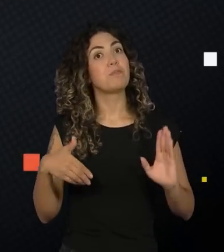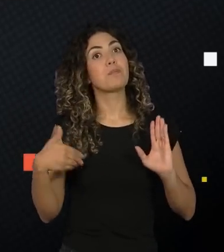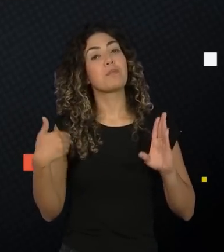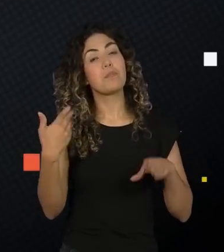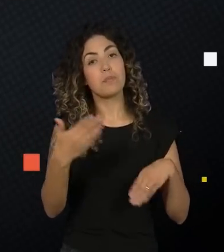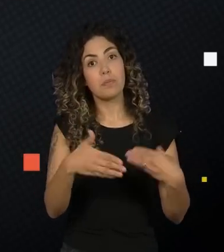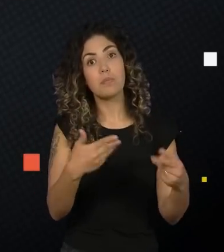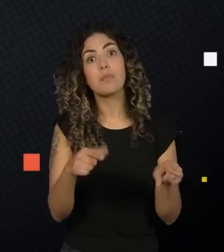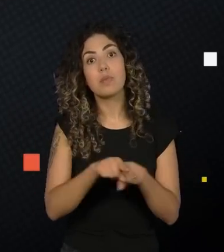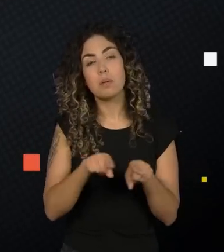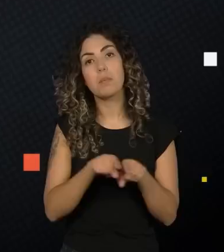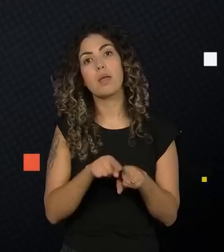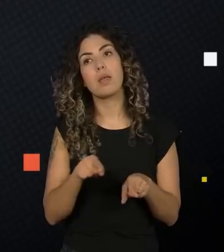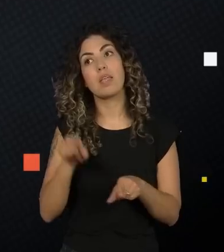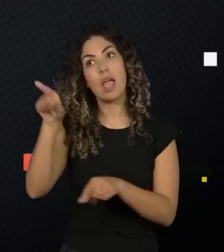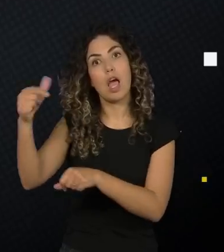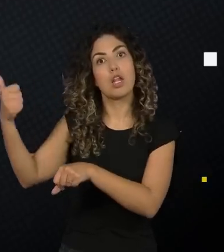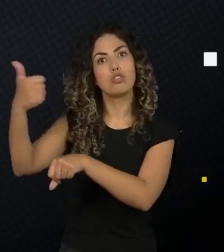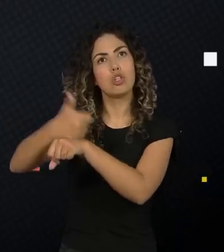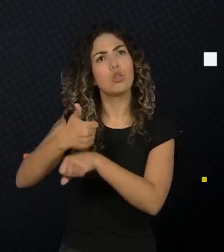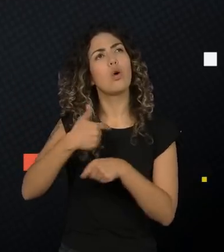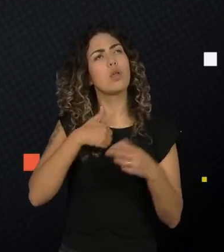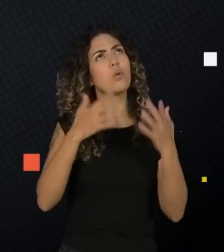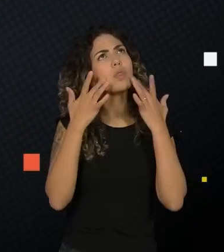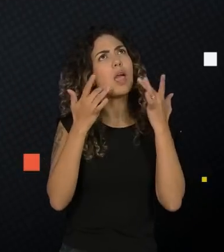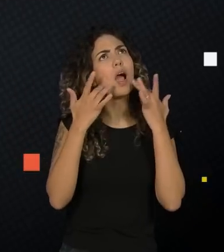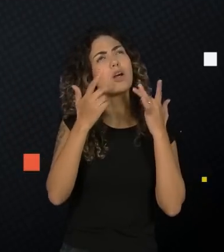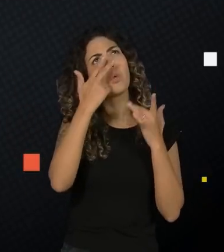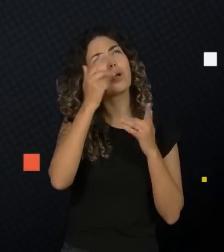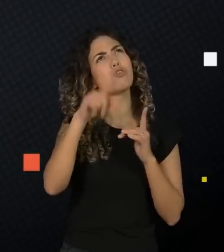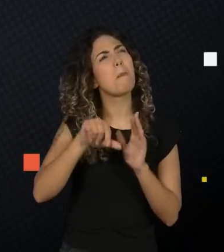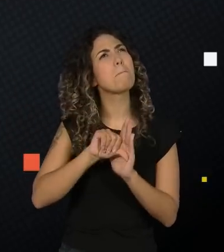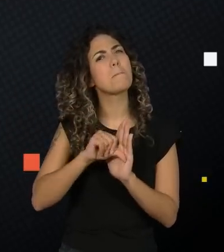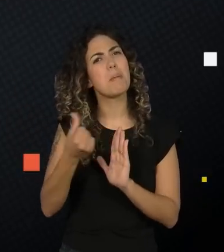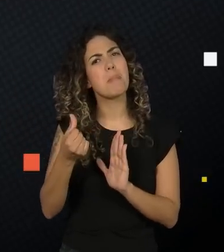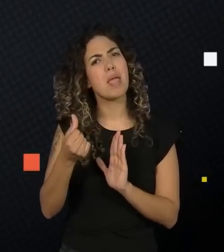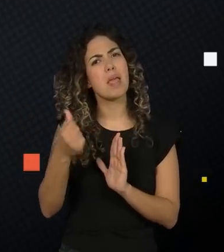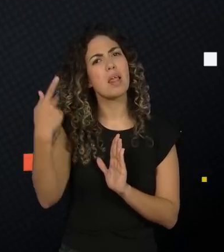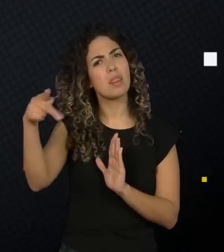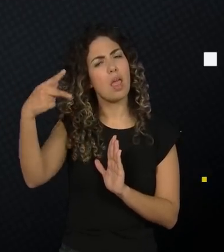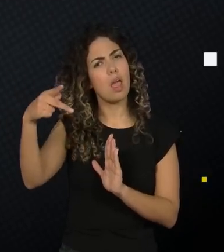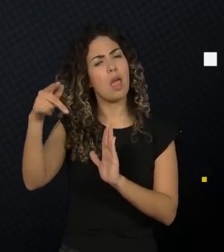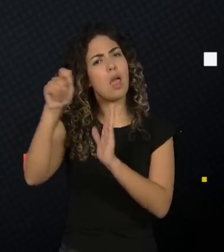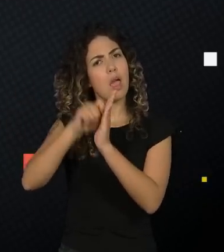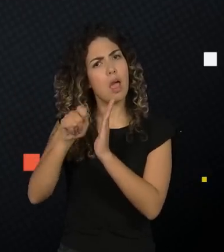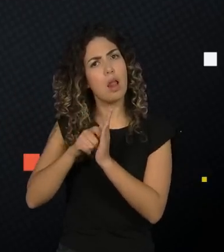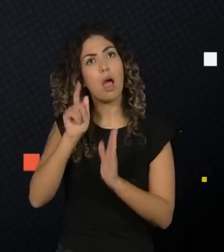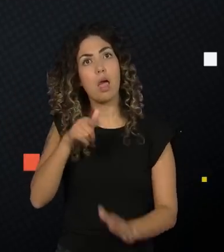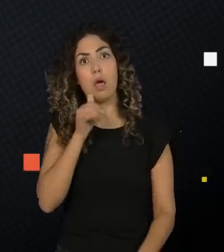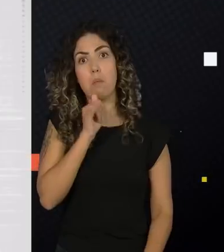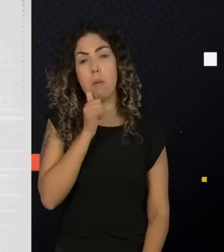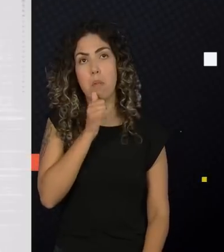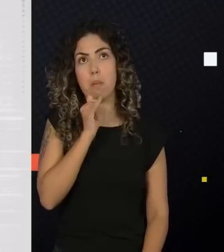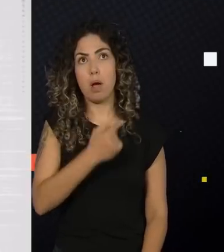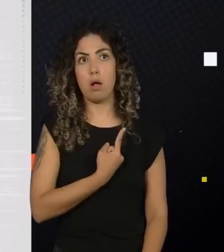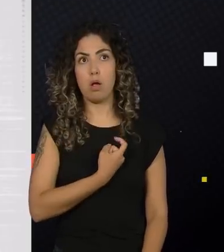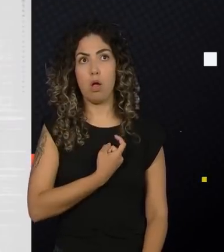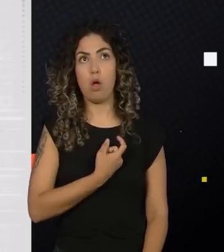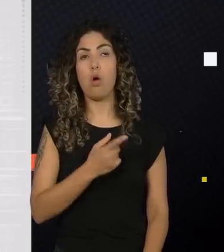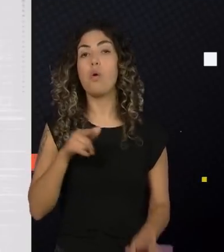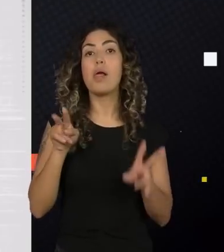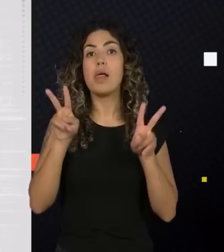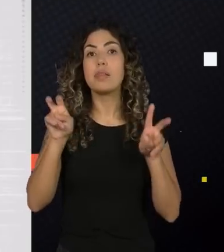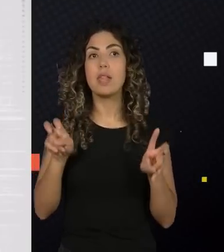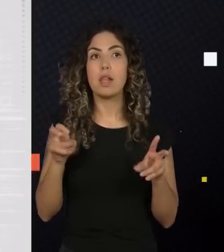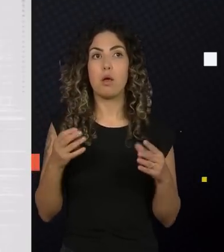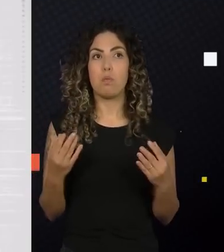para ela, que foi, acho que a primeira produção dela, assim, solo, era um monólogo chamado Buda. E nós